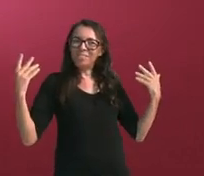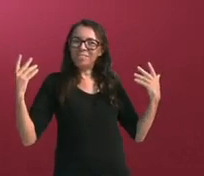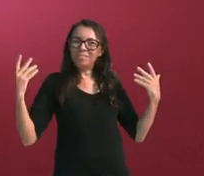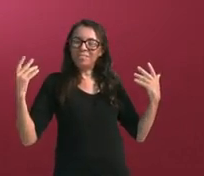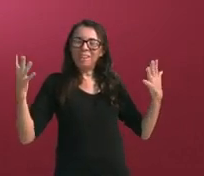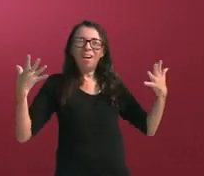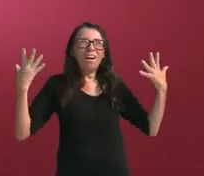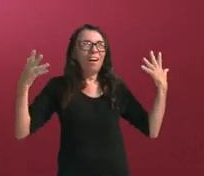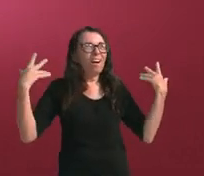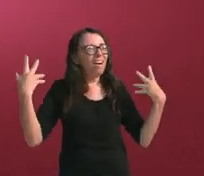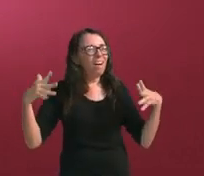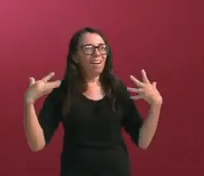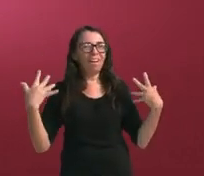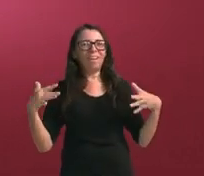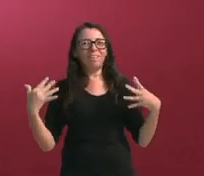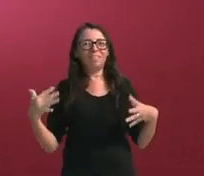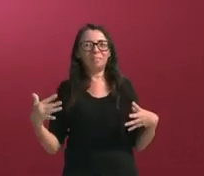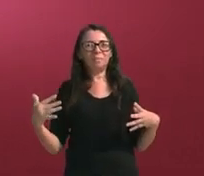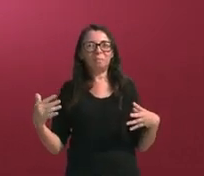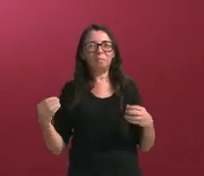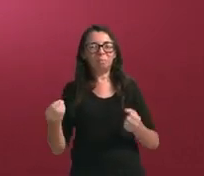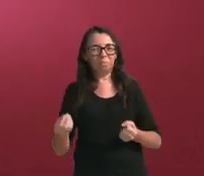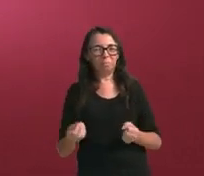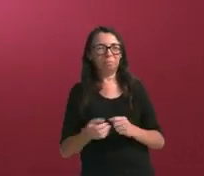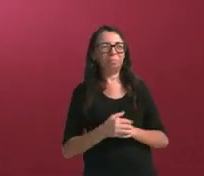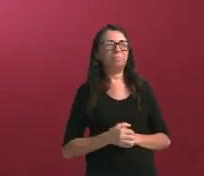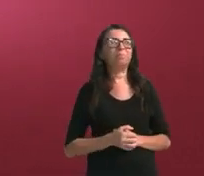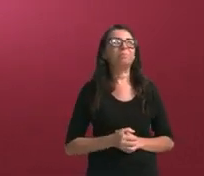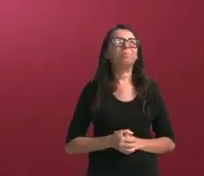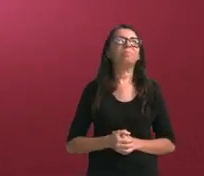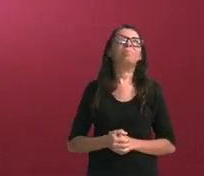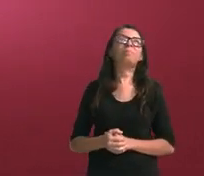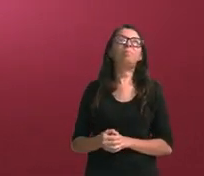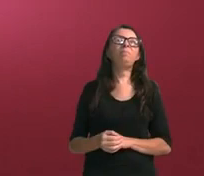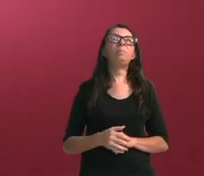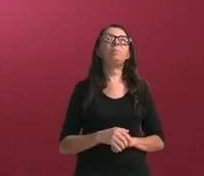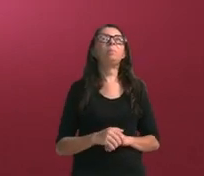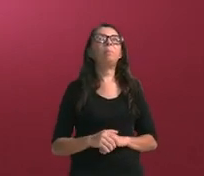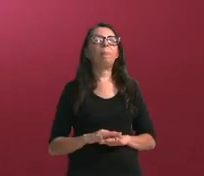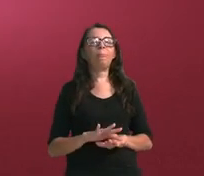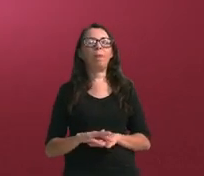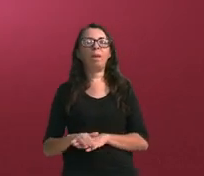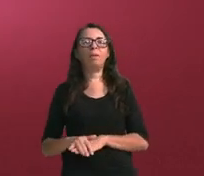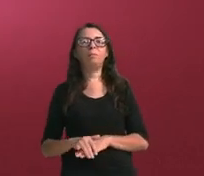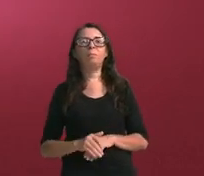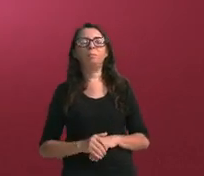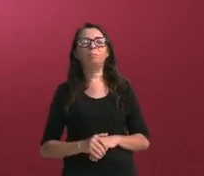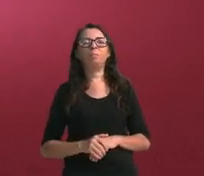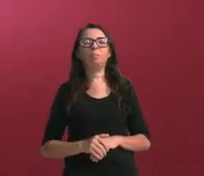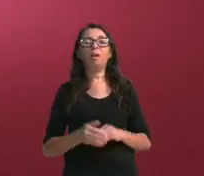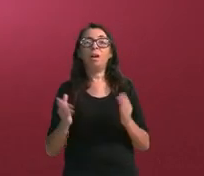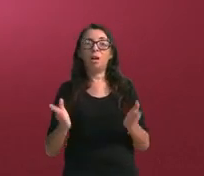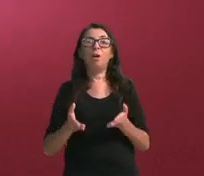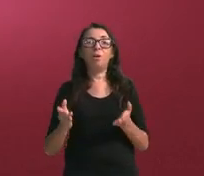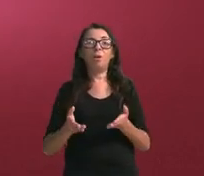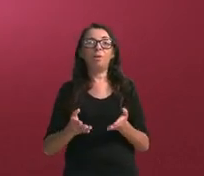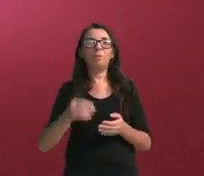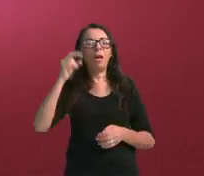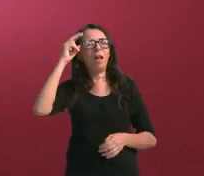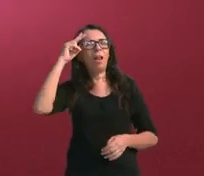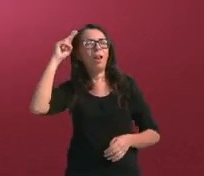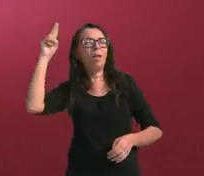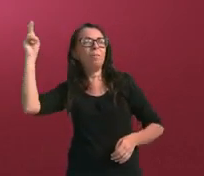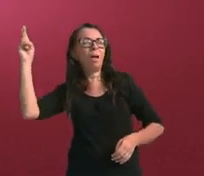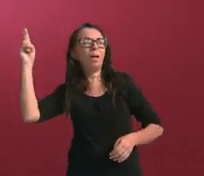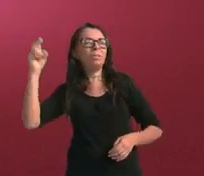por meu intermédio aquilo que Ele planejou fazer. Então, é necessário, como a gente viu nos vários exemplos que nós citamos, ter